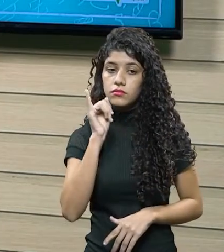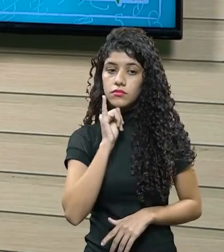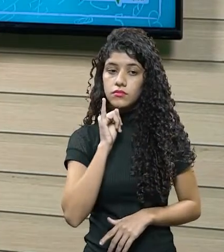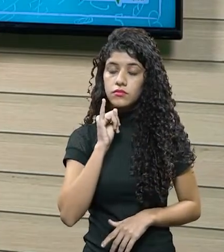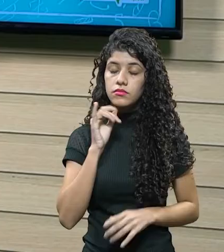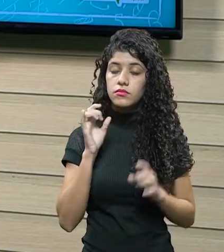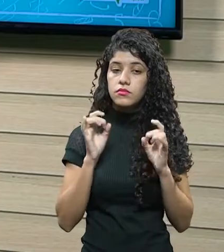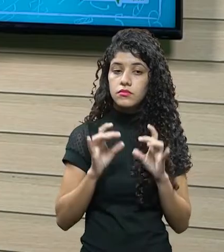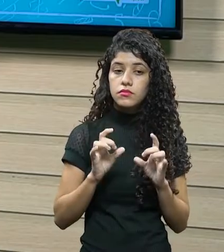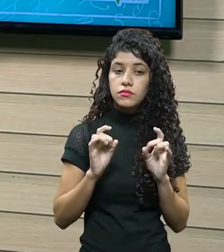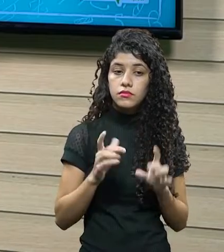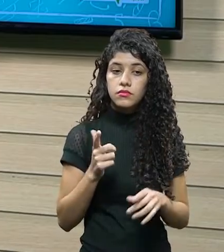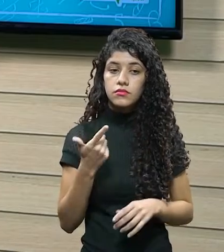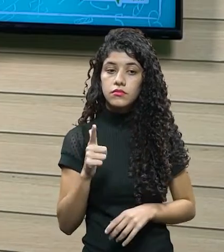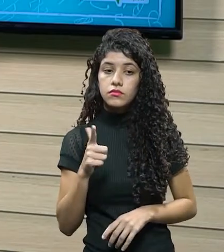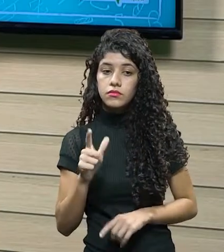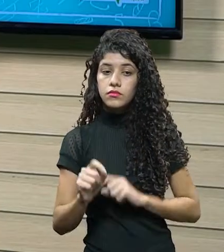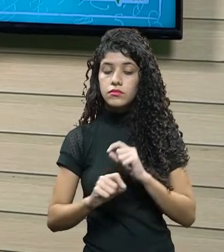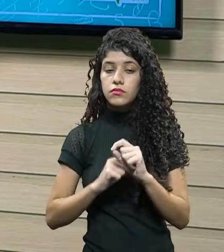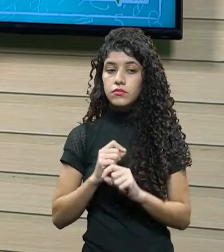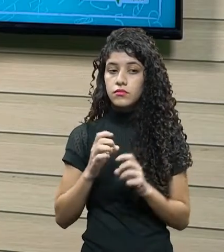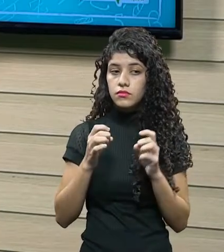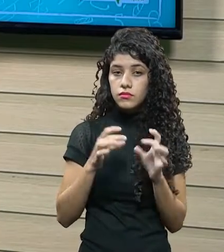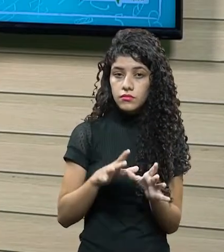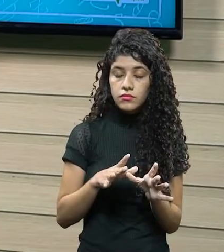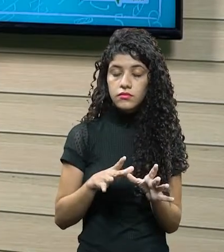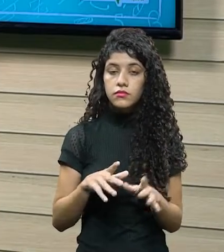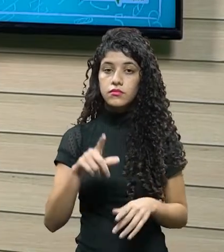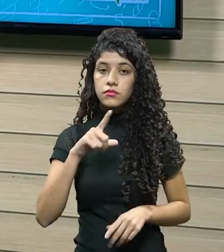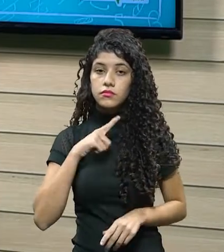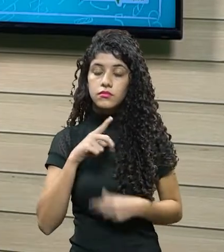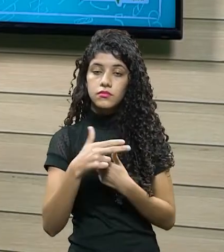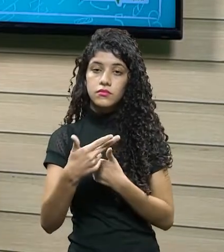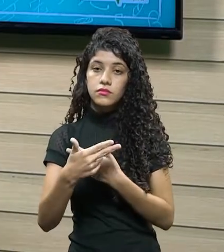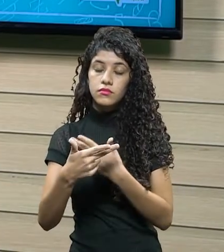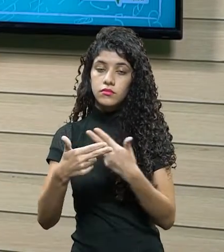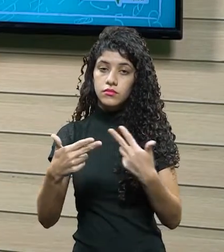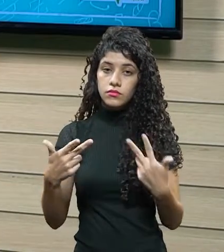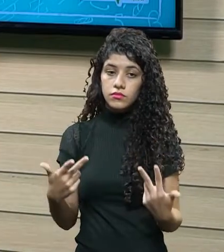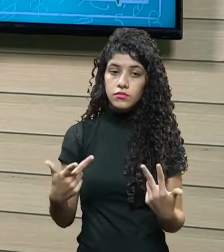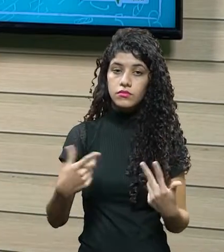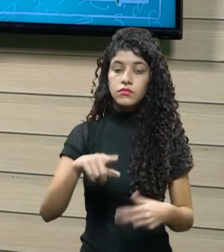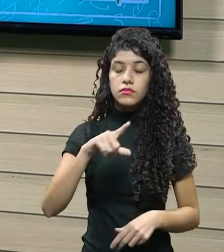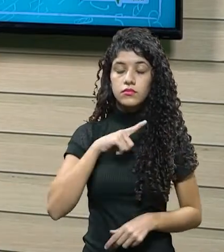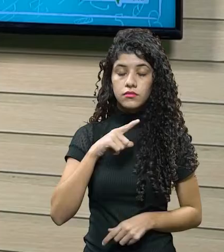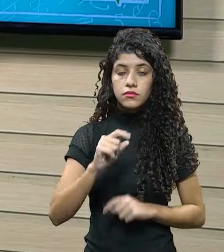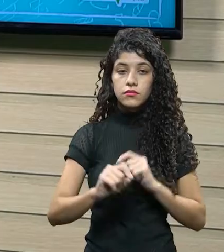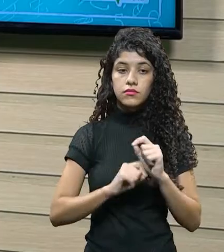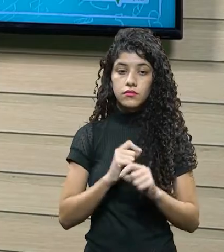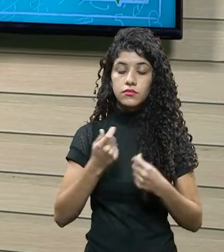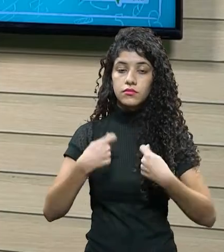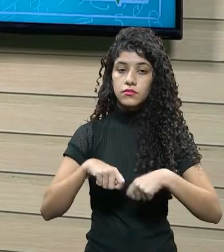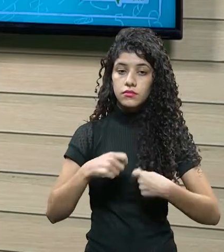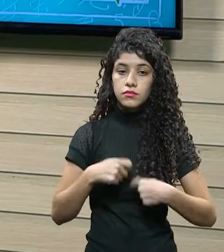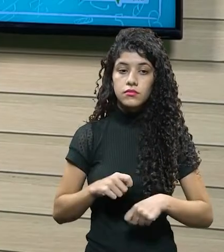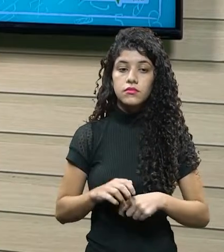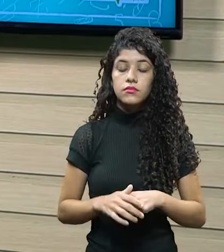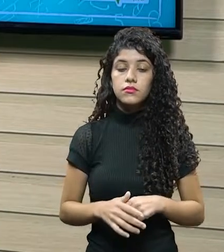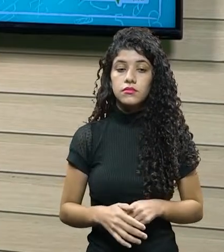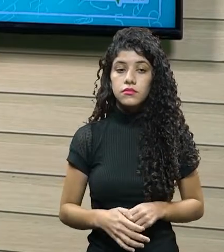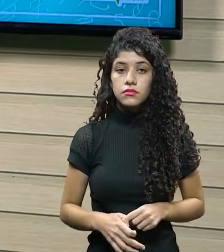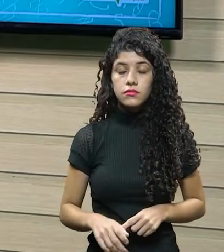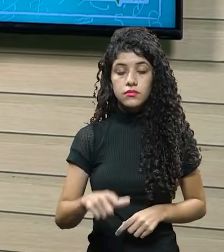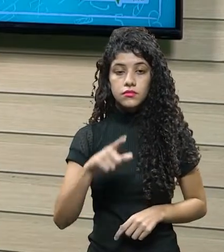exemplo, em um serviço de vendas não está vinculado totalmente à venda, mas existem outras despesas que são necessárias ser